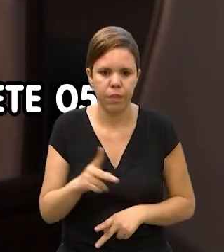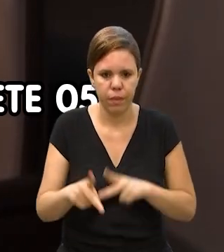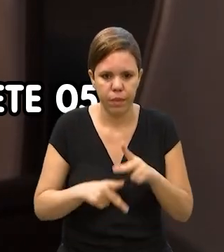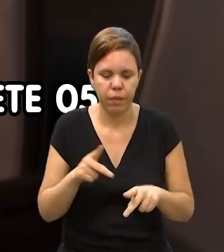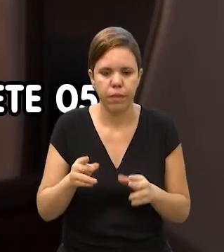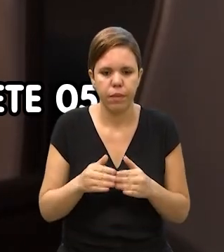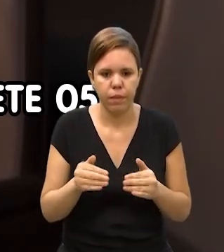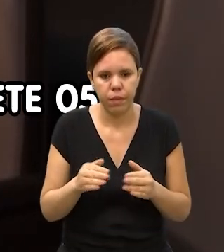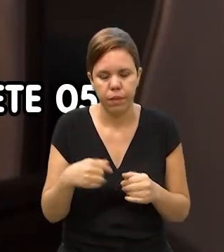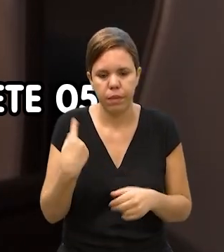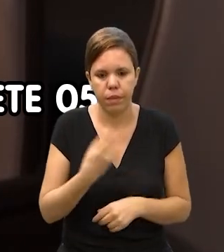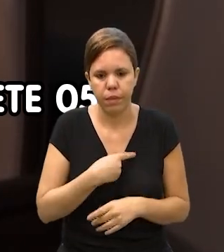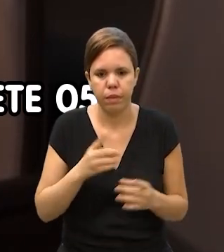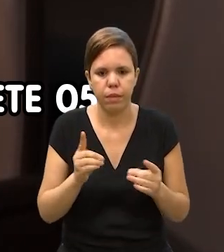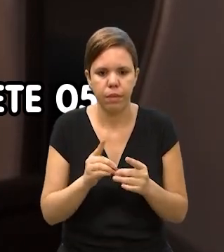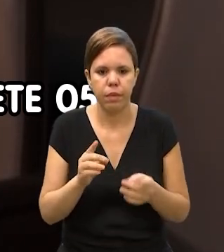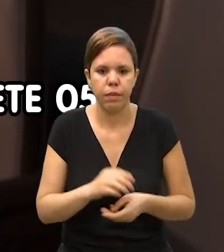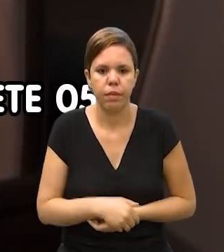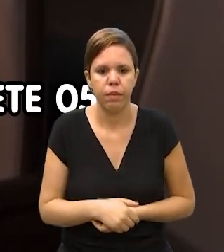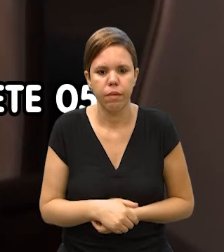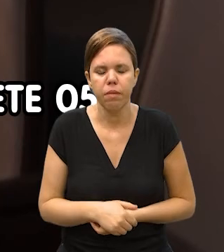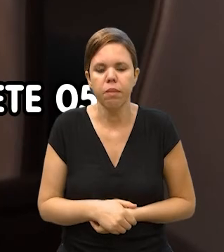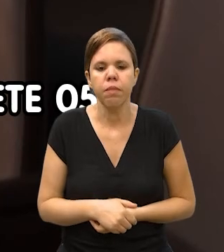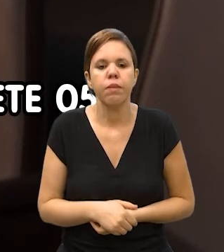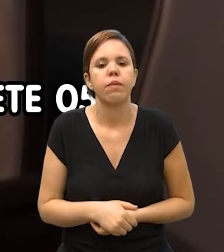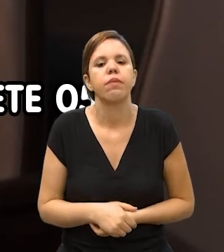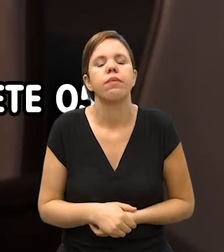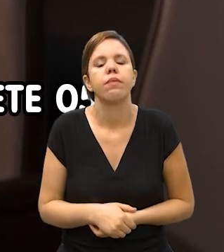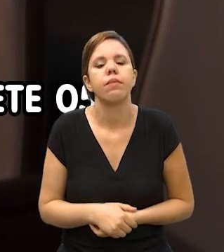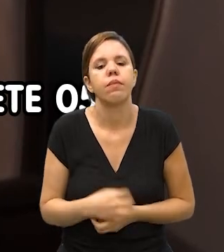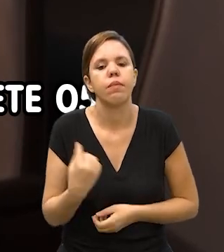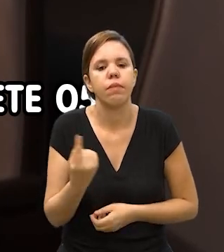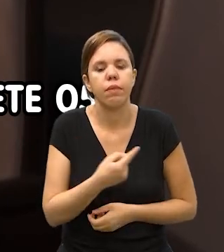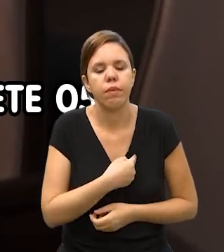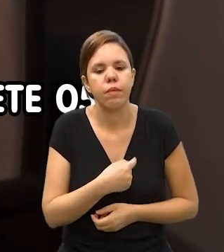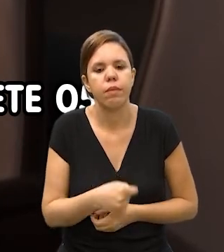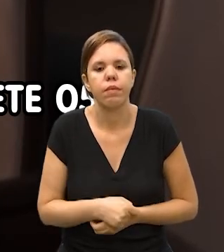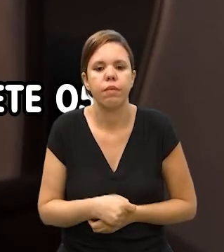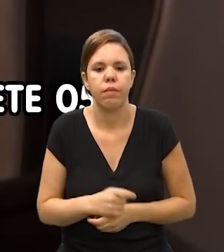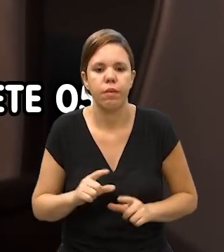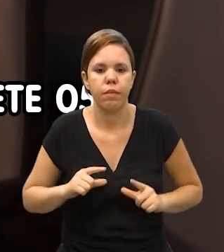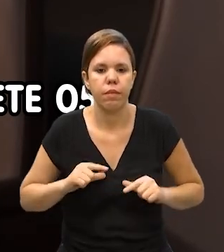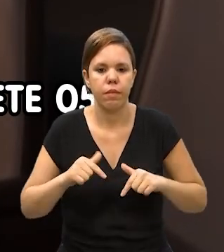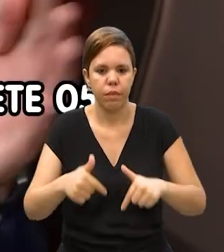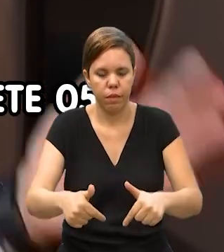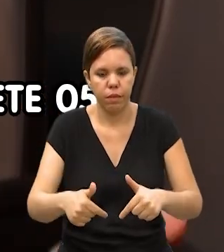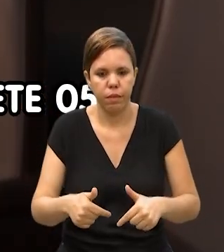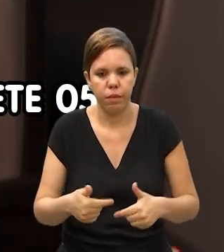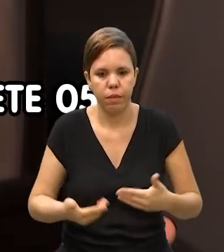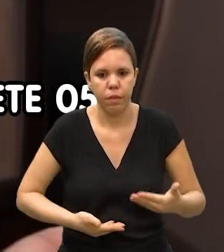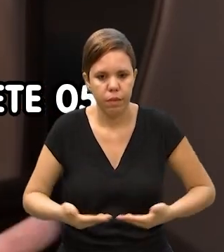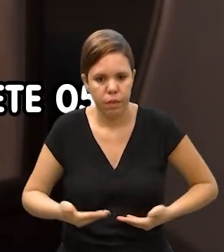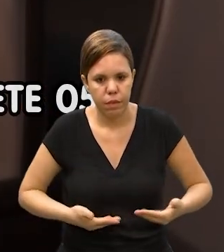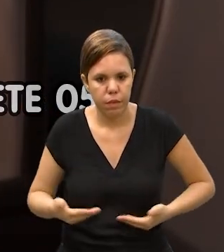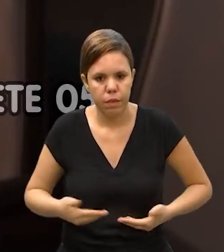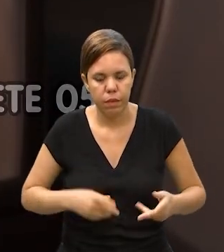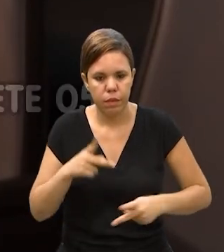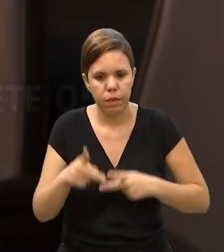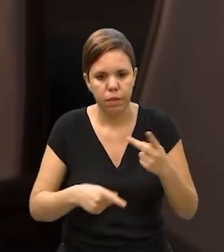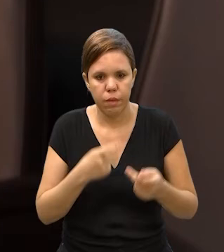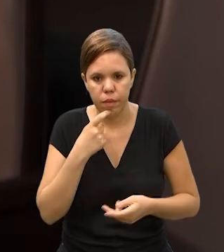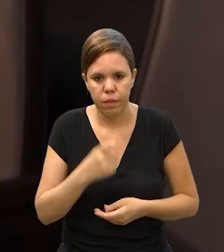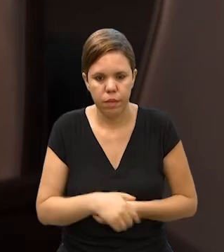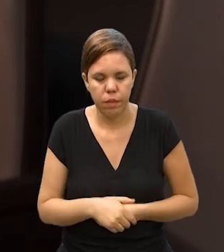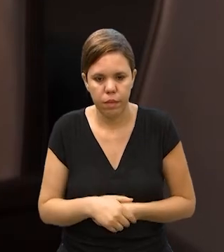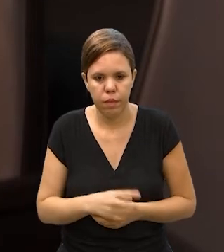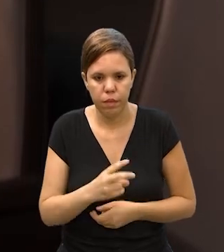população, veio dos nossos atendimentos, veio da nossa atuação servindo a população de